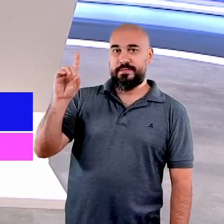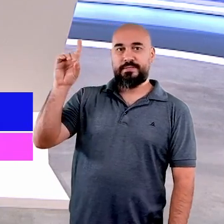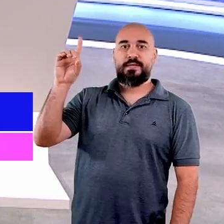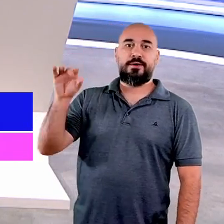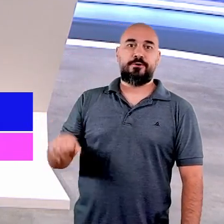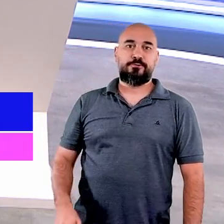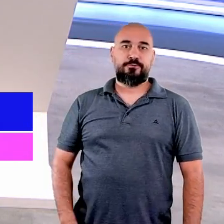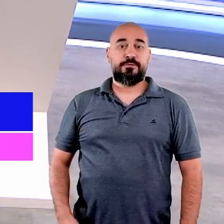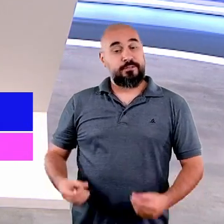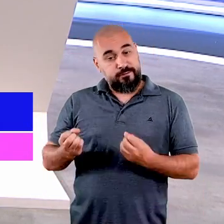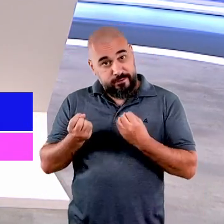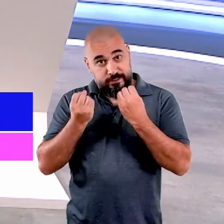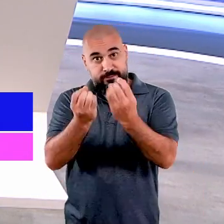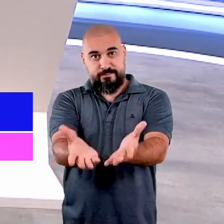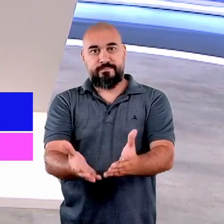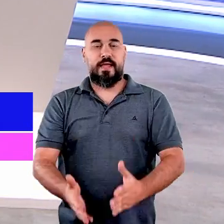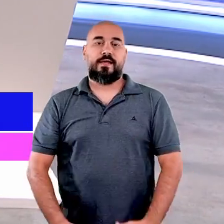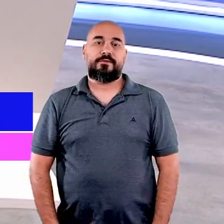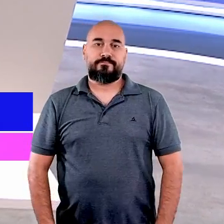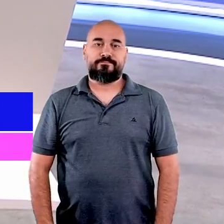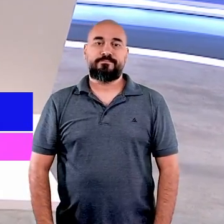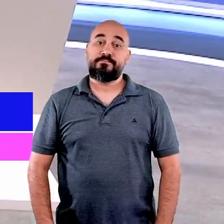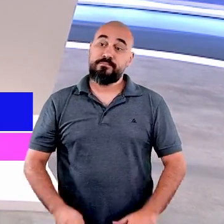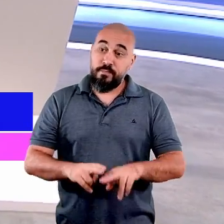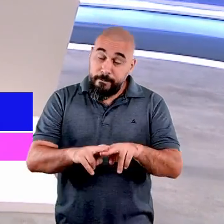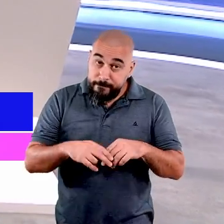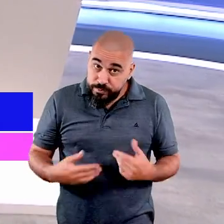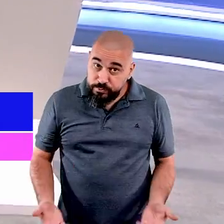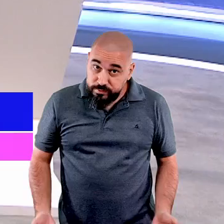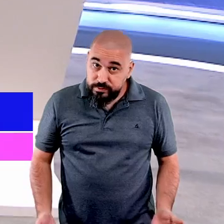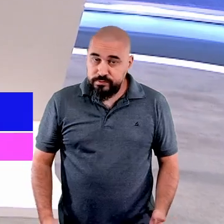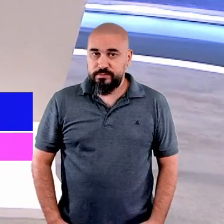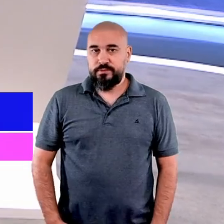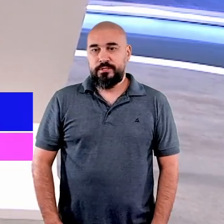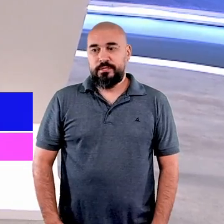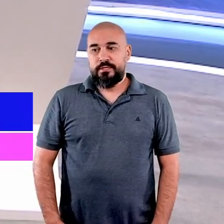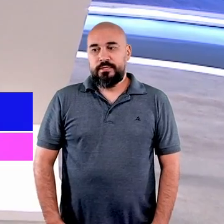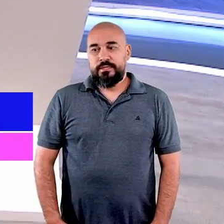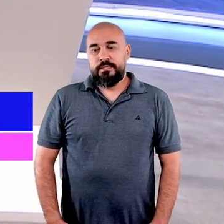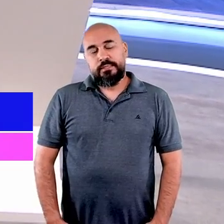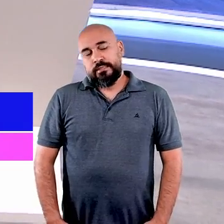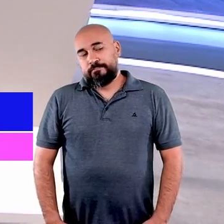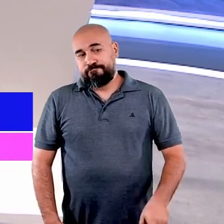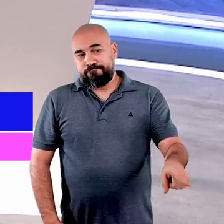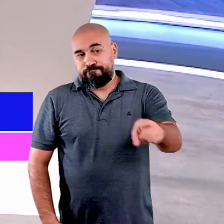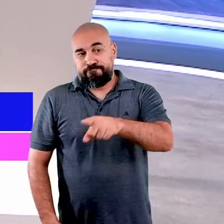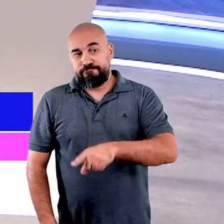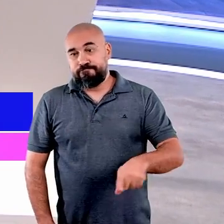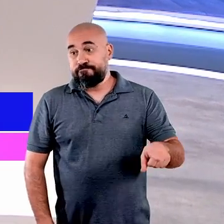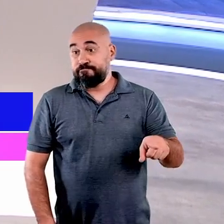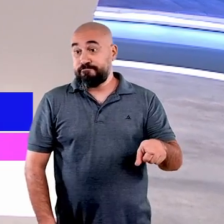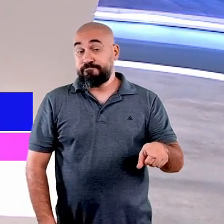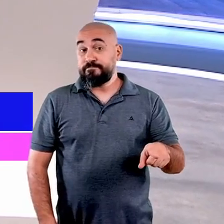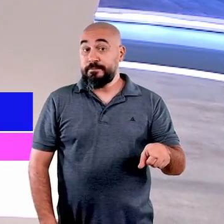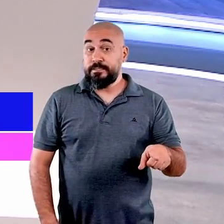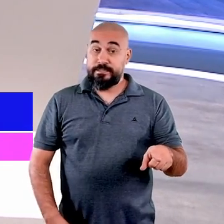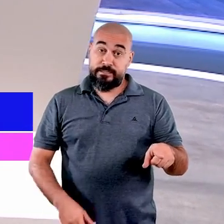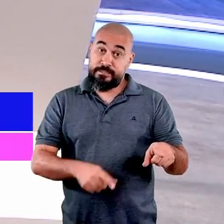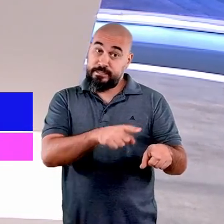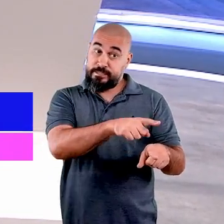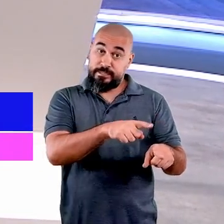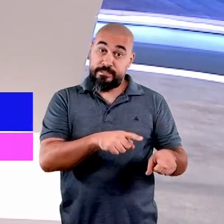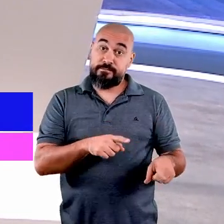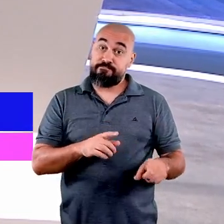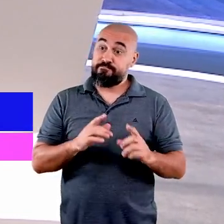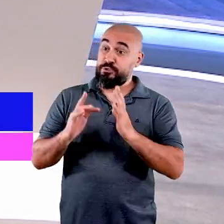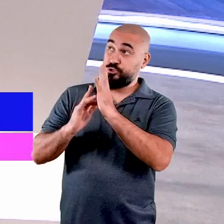isso que Ele nos garante. Portanto, ninguém pode vir a mim se o Pai que me